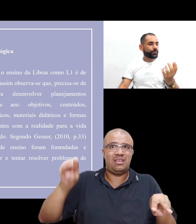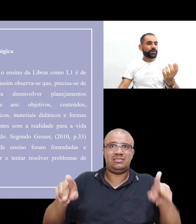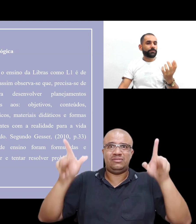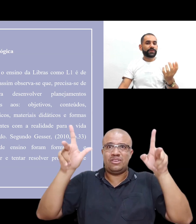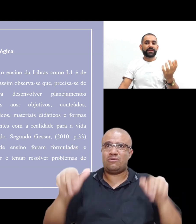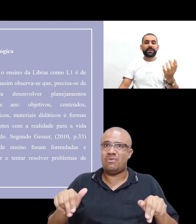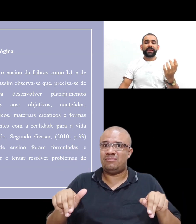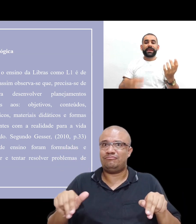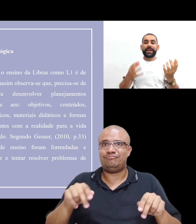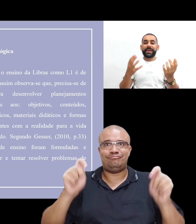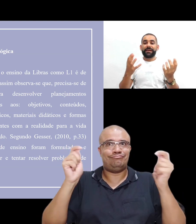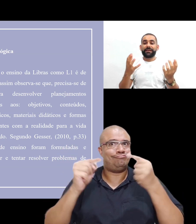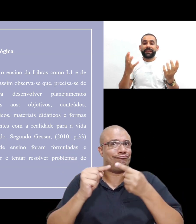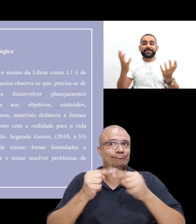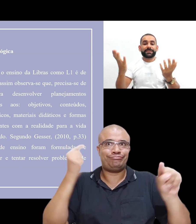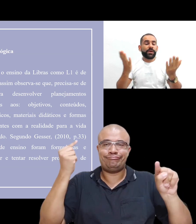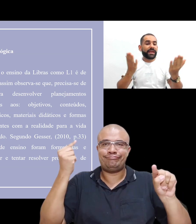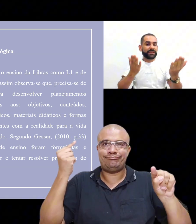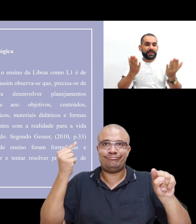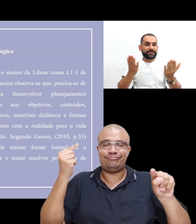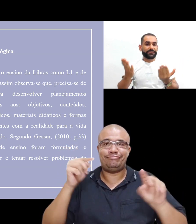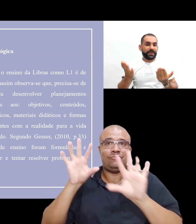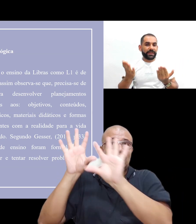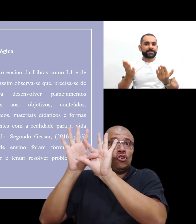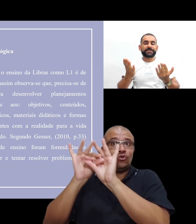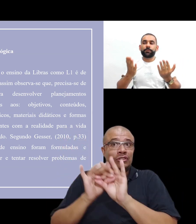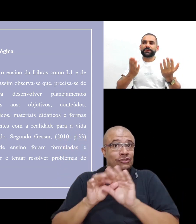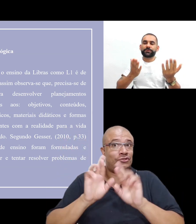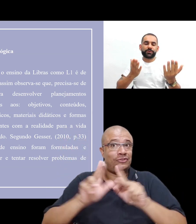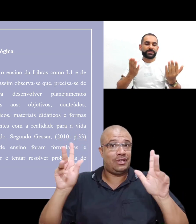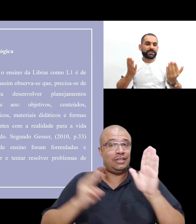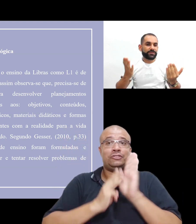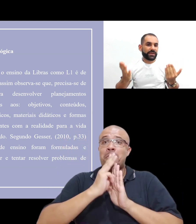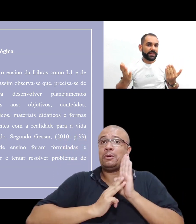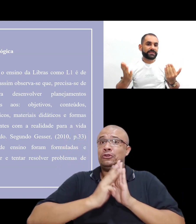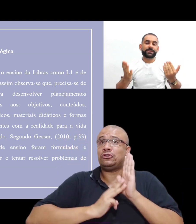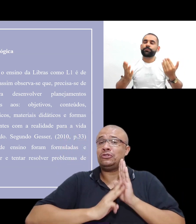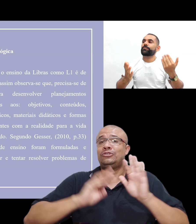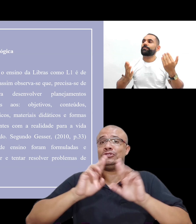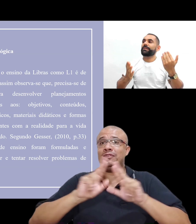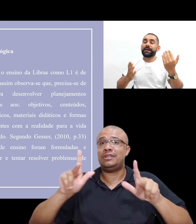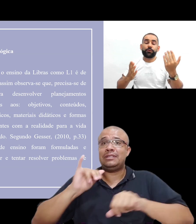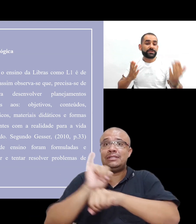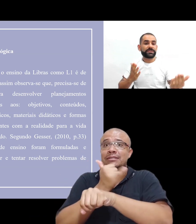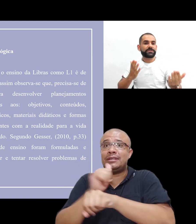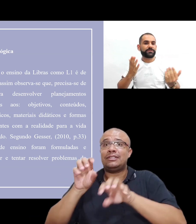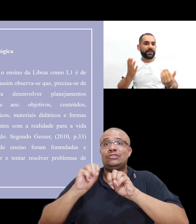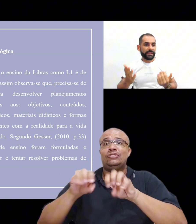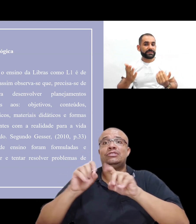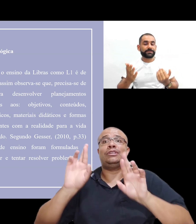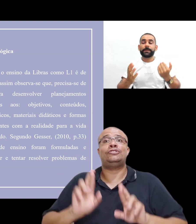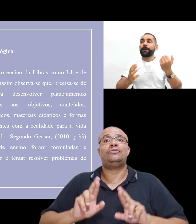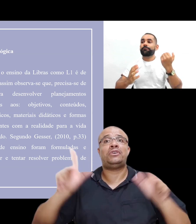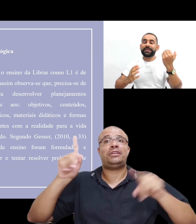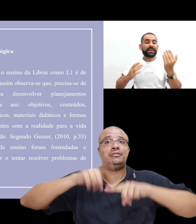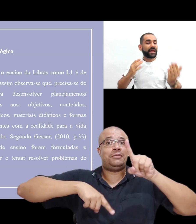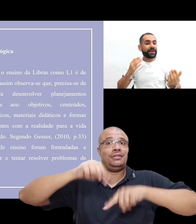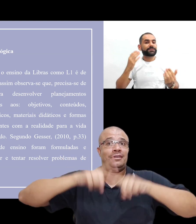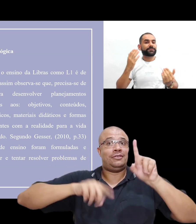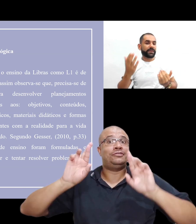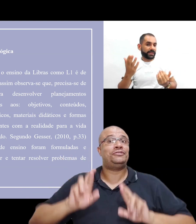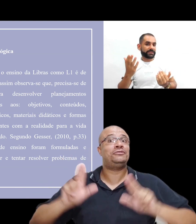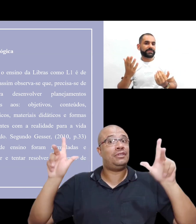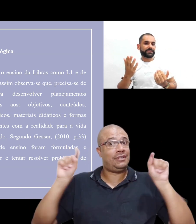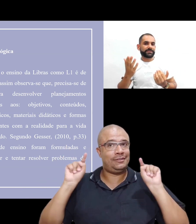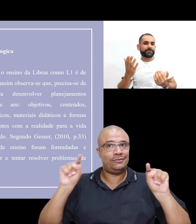dar muito ruim, porque são realidades diferentes, são metodologias diferentes, são pedagogias diferentes,